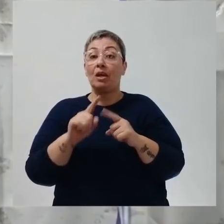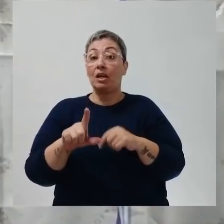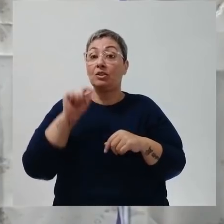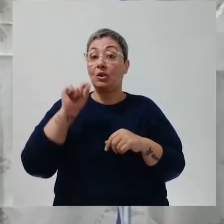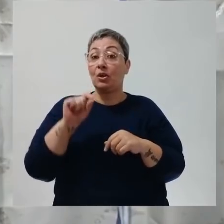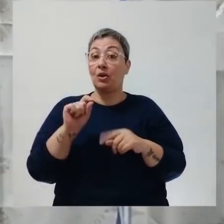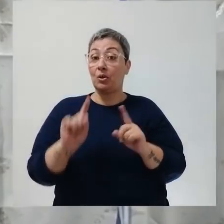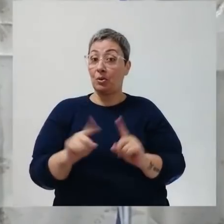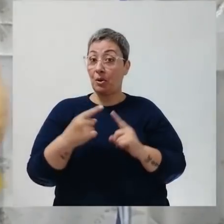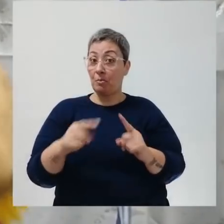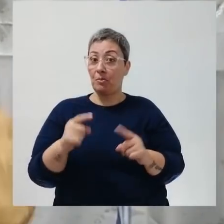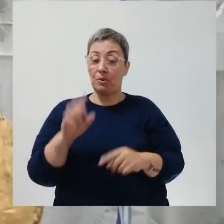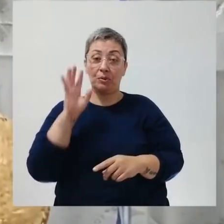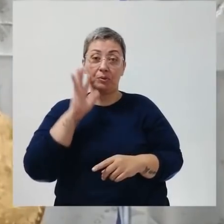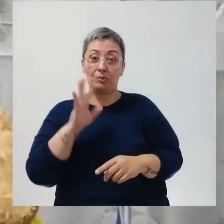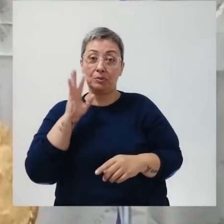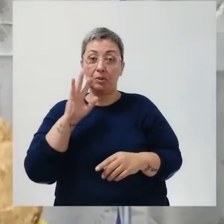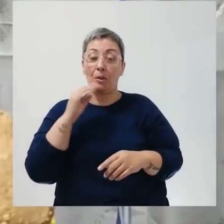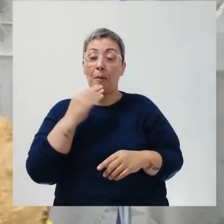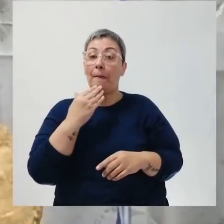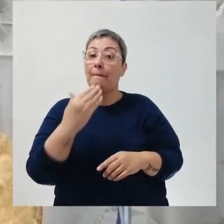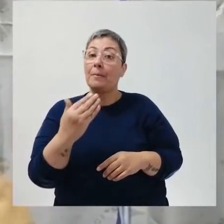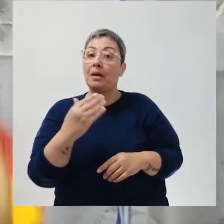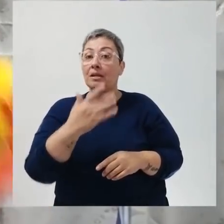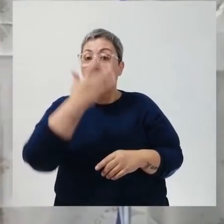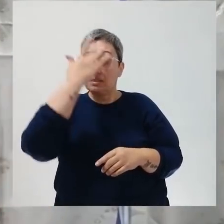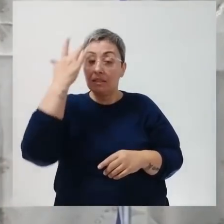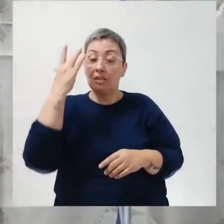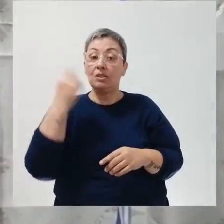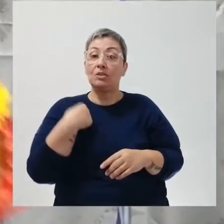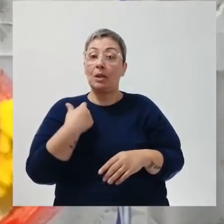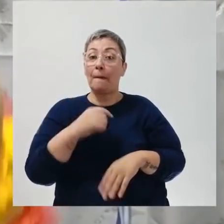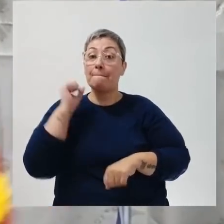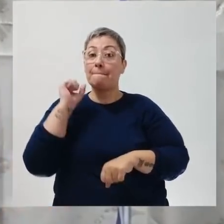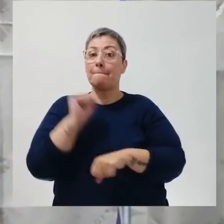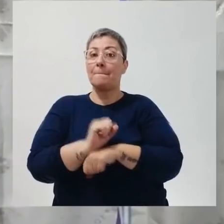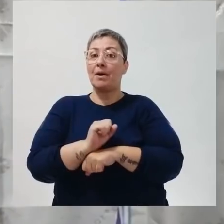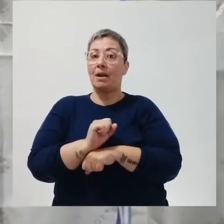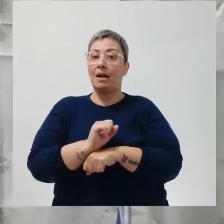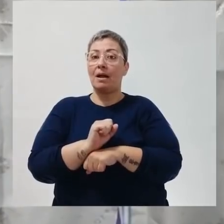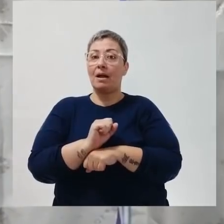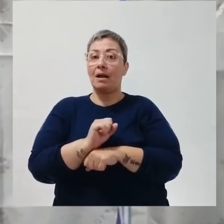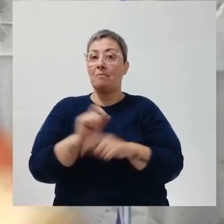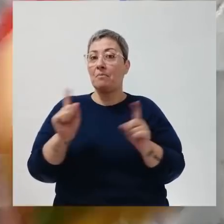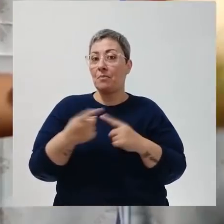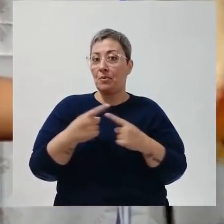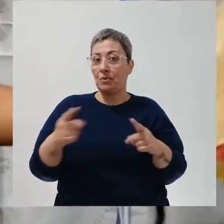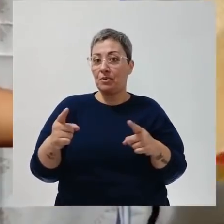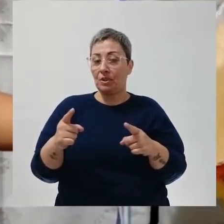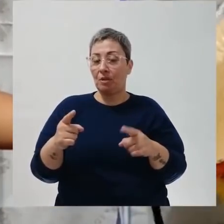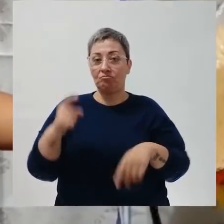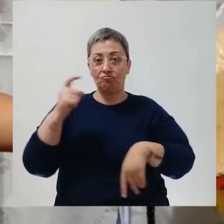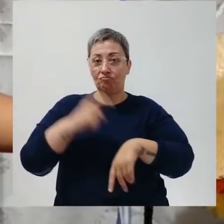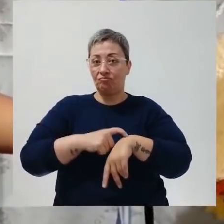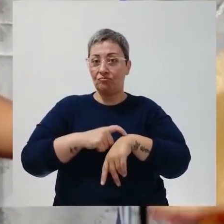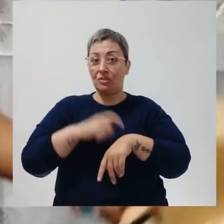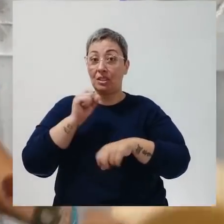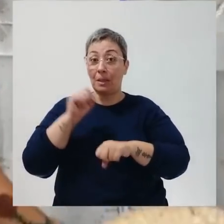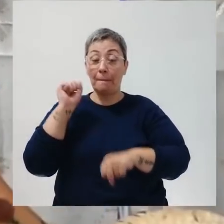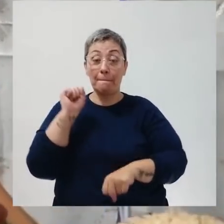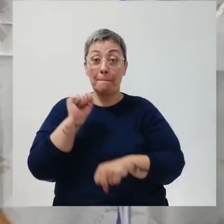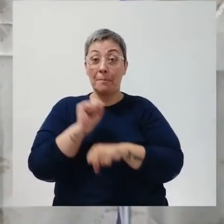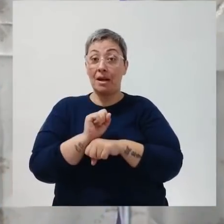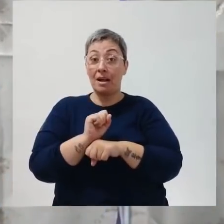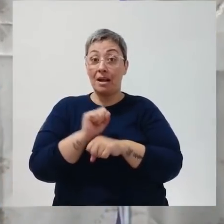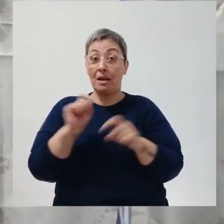música bem legal e pede para uma pessoa parar a música num determinado momento. Quem for parar essa